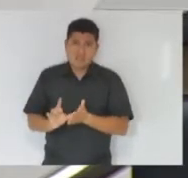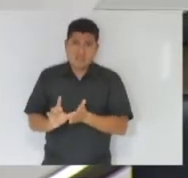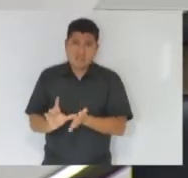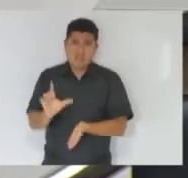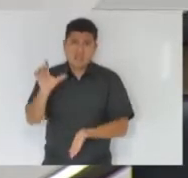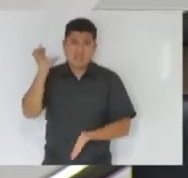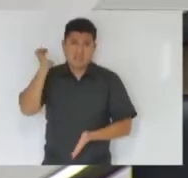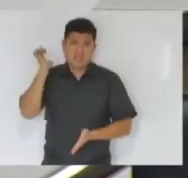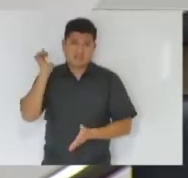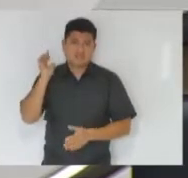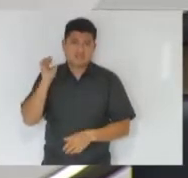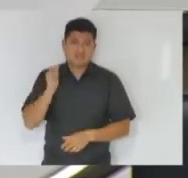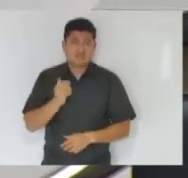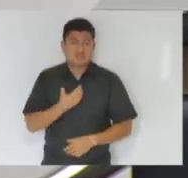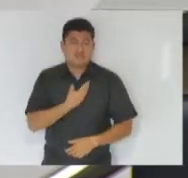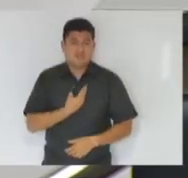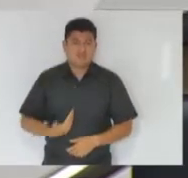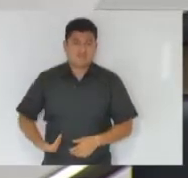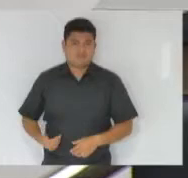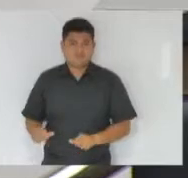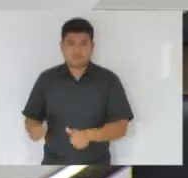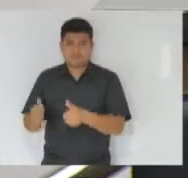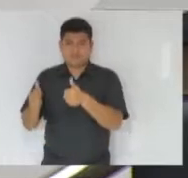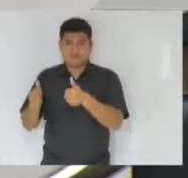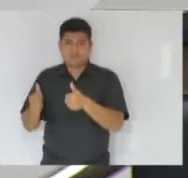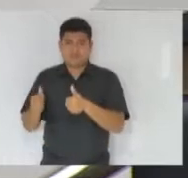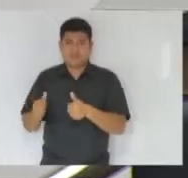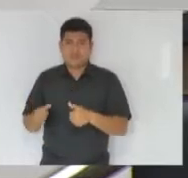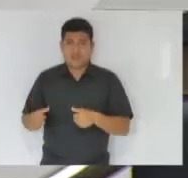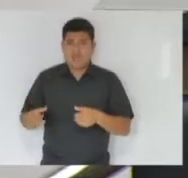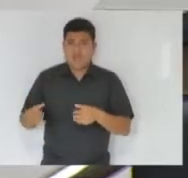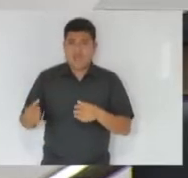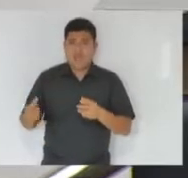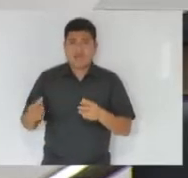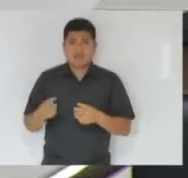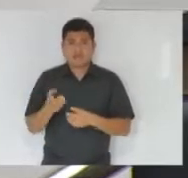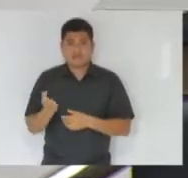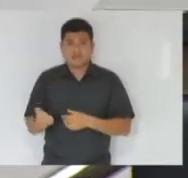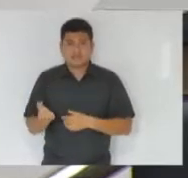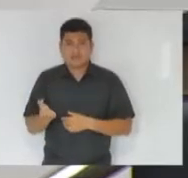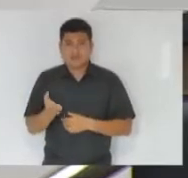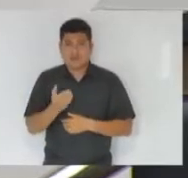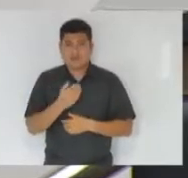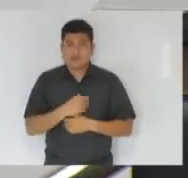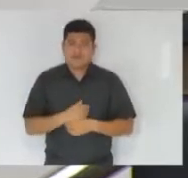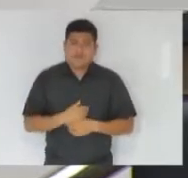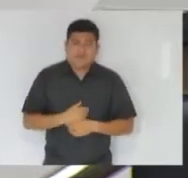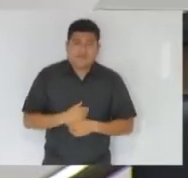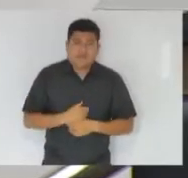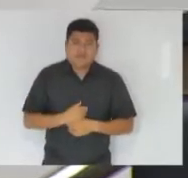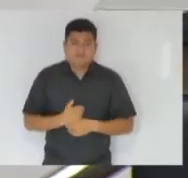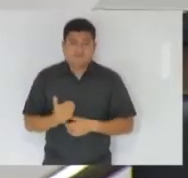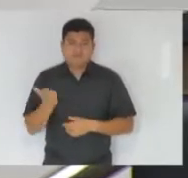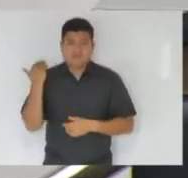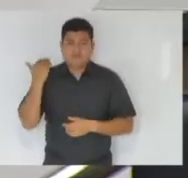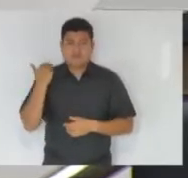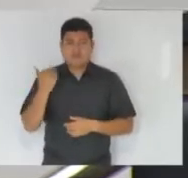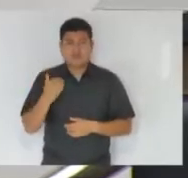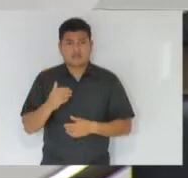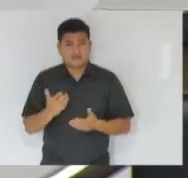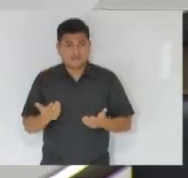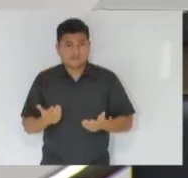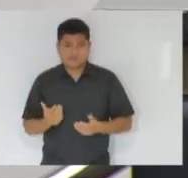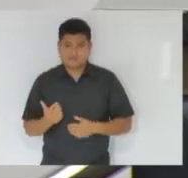positivo, um estado de natureza, da guerra de todos contra todos, do homem, lobo do homem. Existem leis.